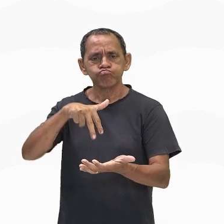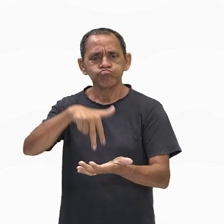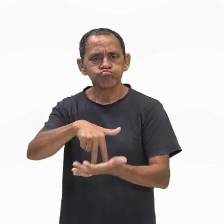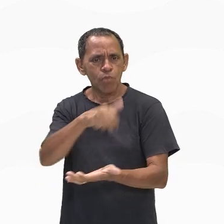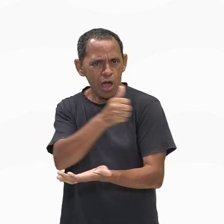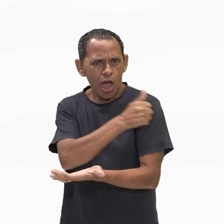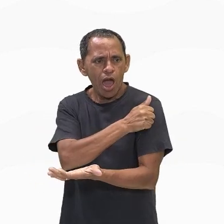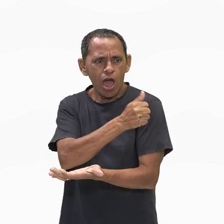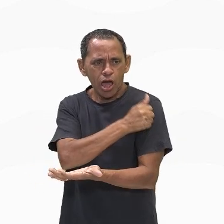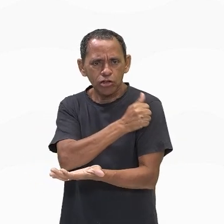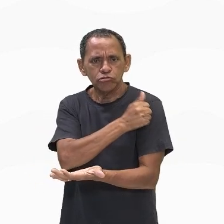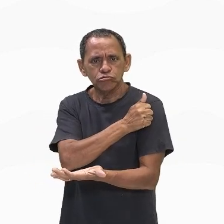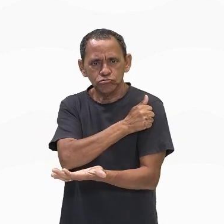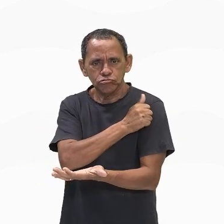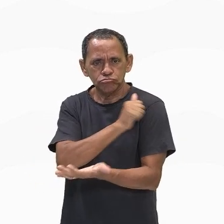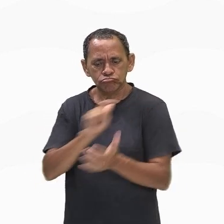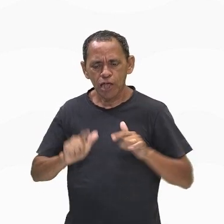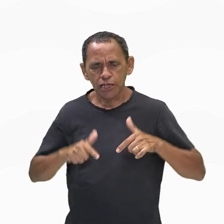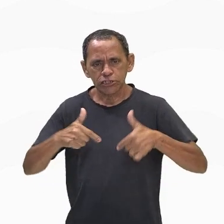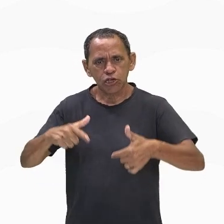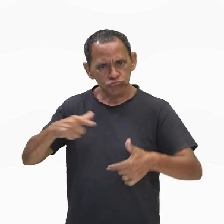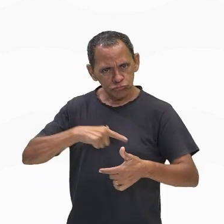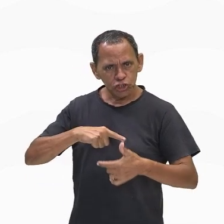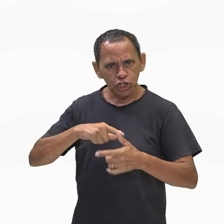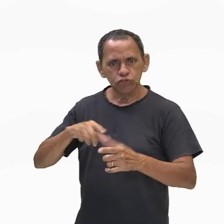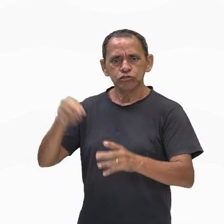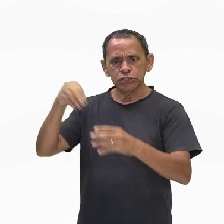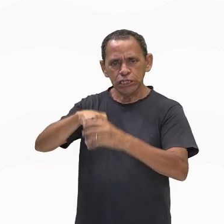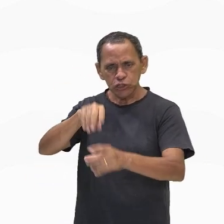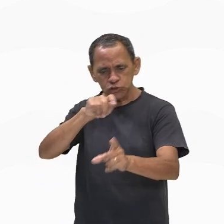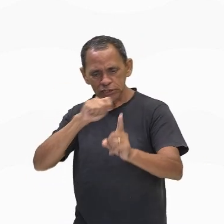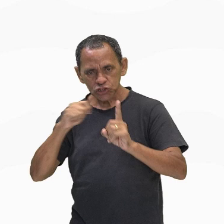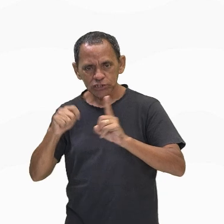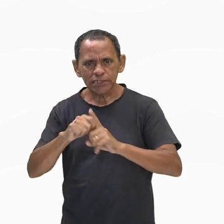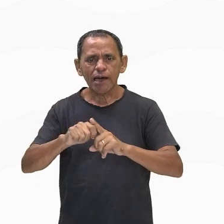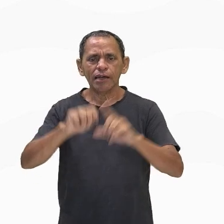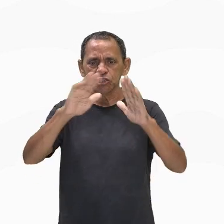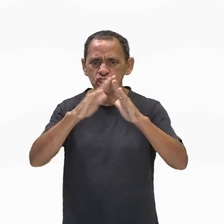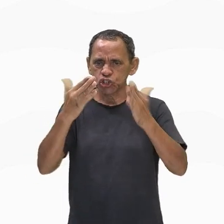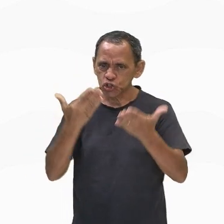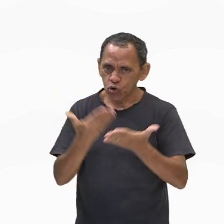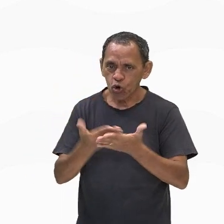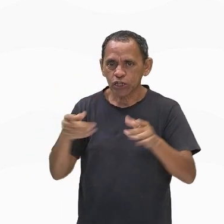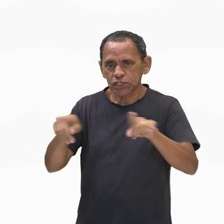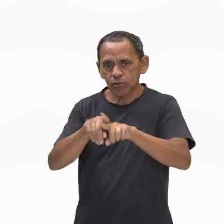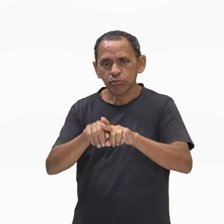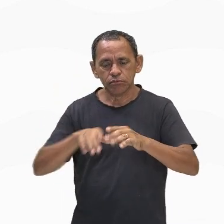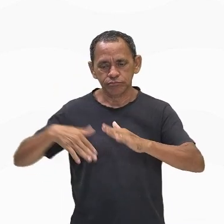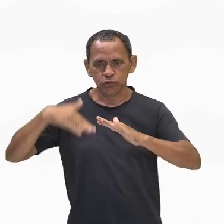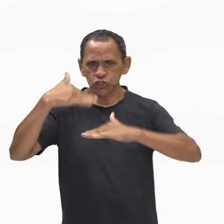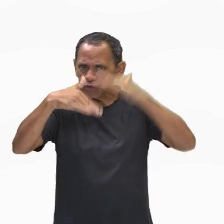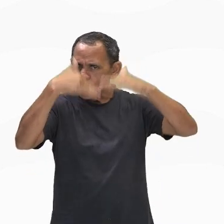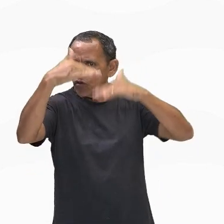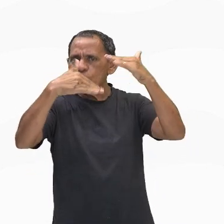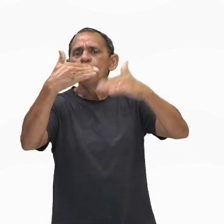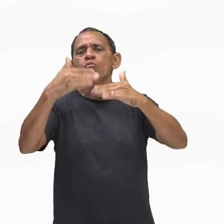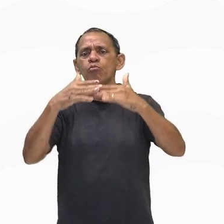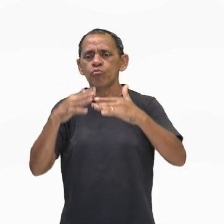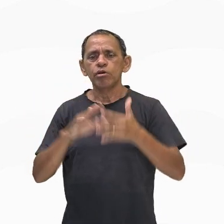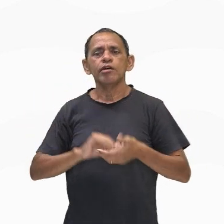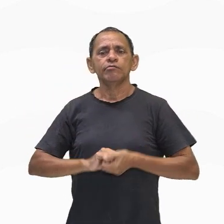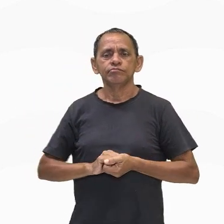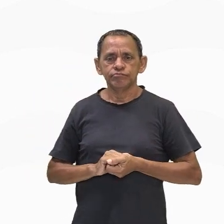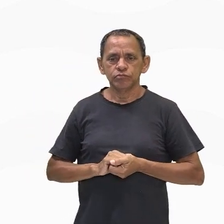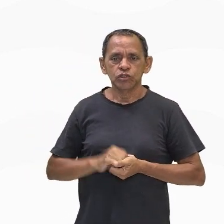protagonismo na escola e na sociedade após o desenvolvimento das suas habilidades e competências. Através do